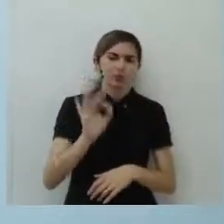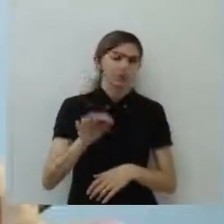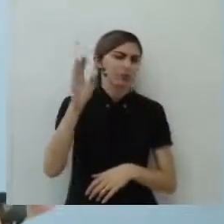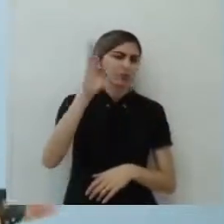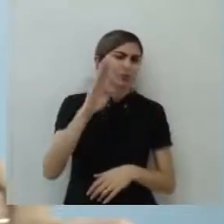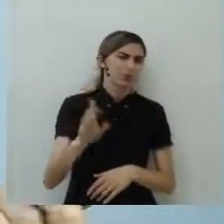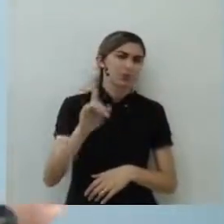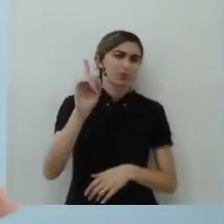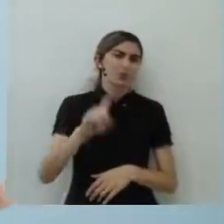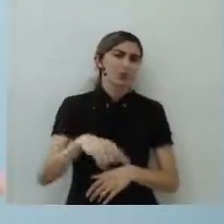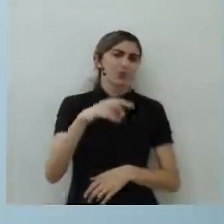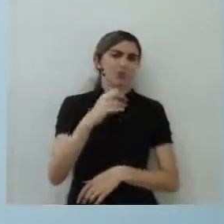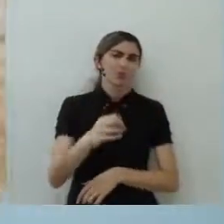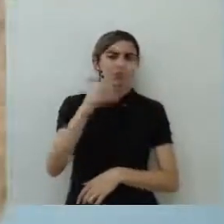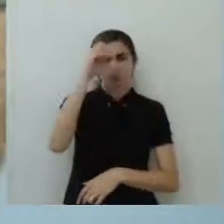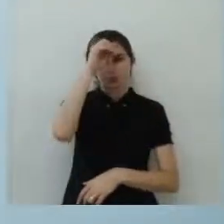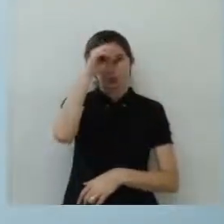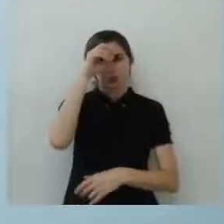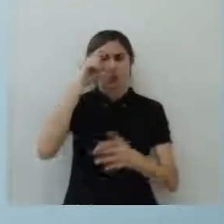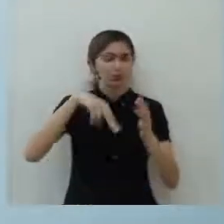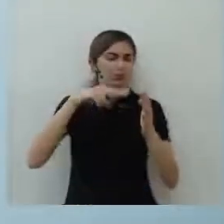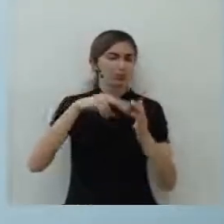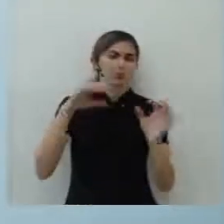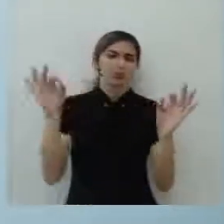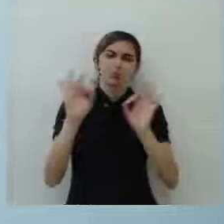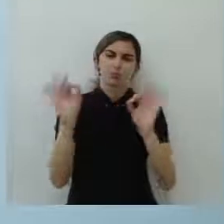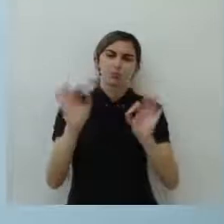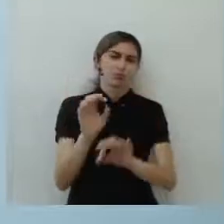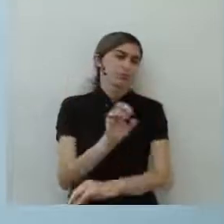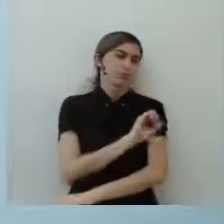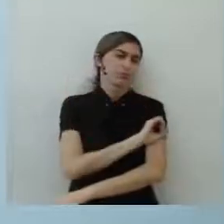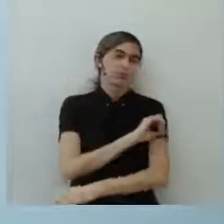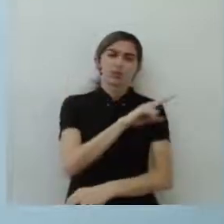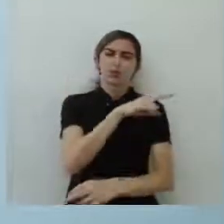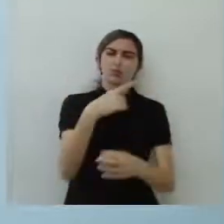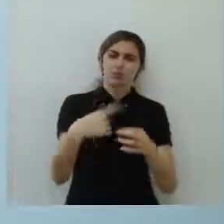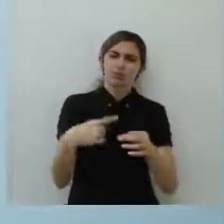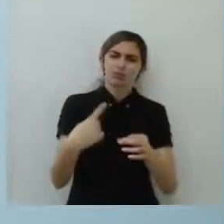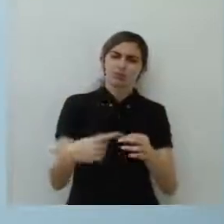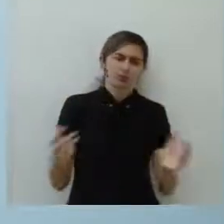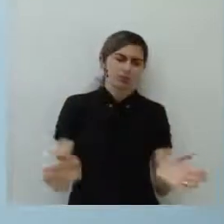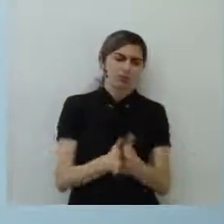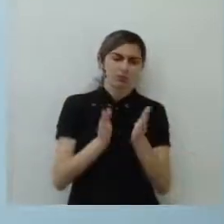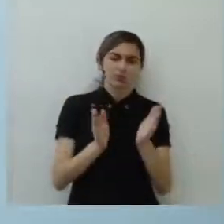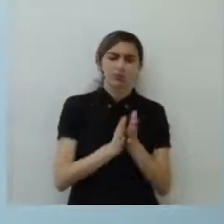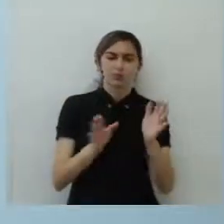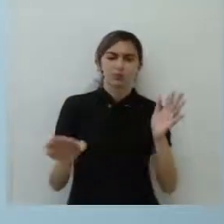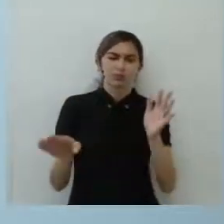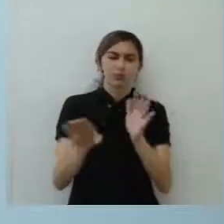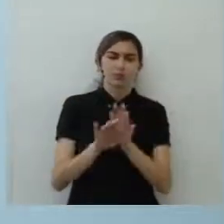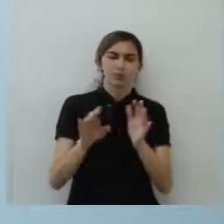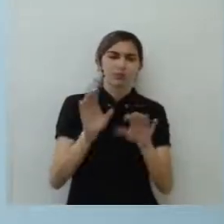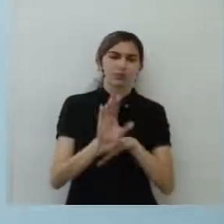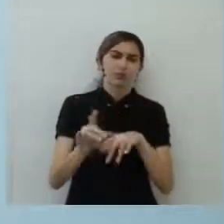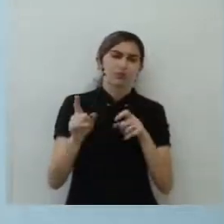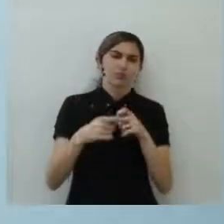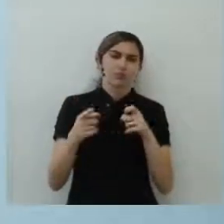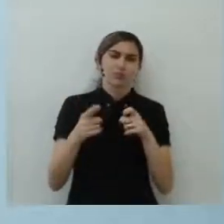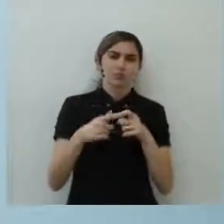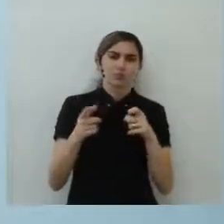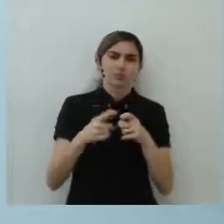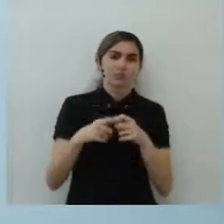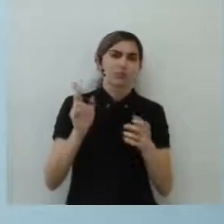brasileiro era analfabeto. E um cara vindo do interior, de origem pobre, de origem muito humilde, chegar ao curso de medicina,